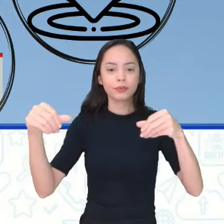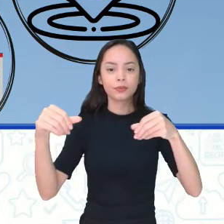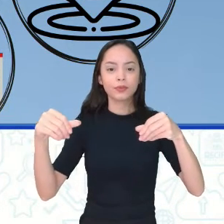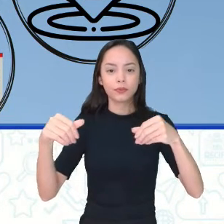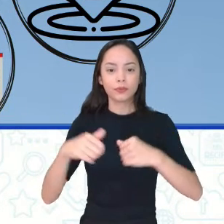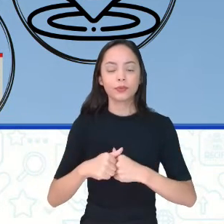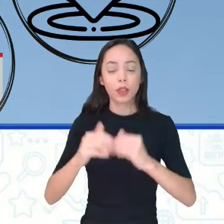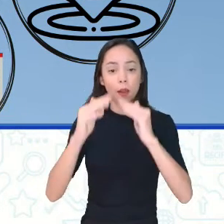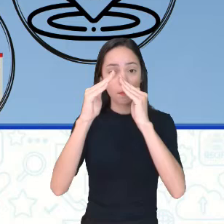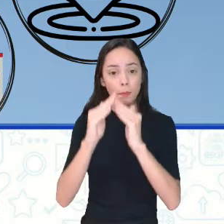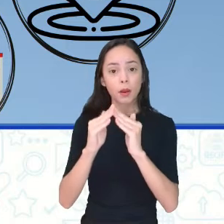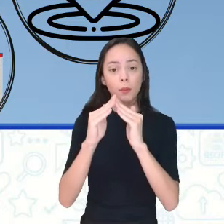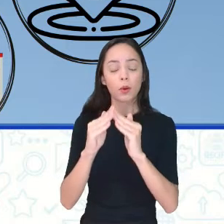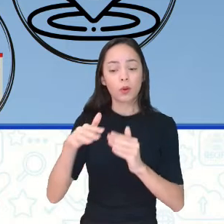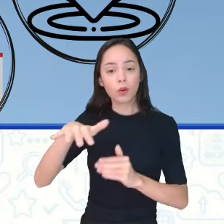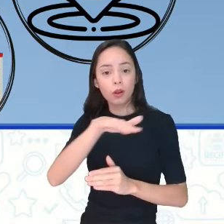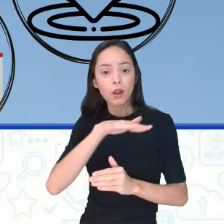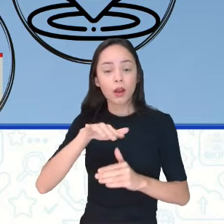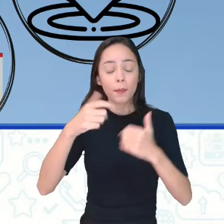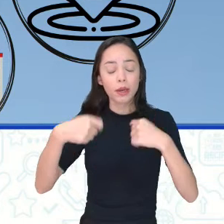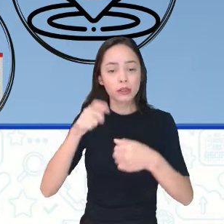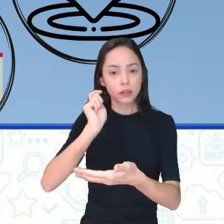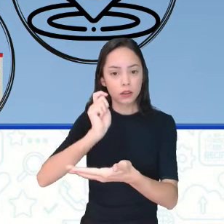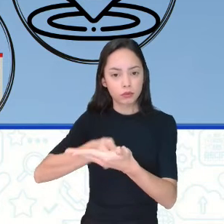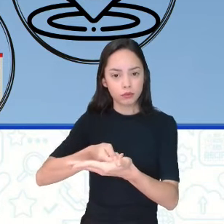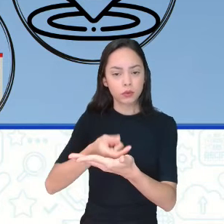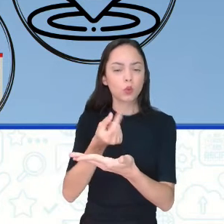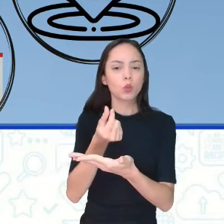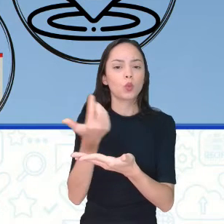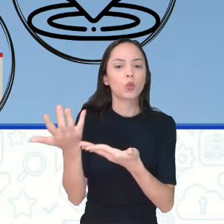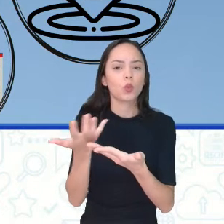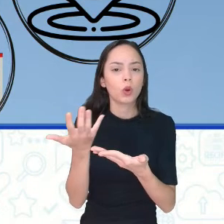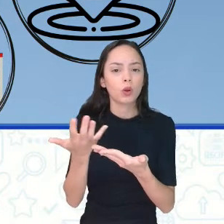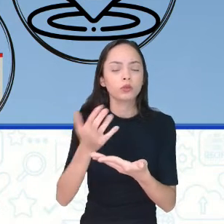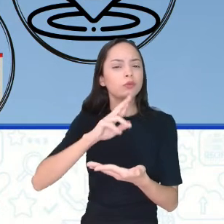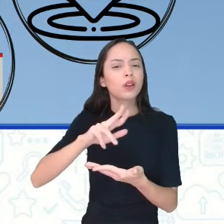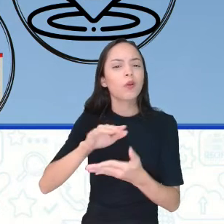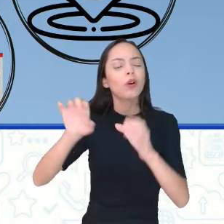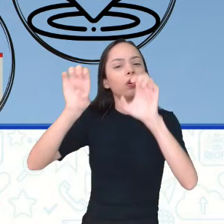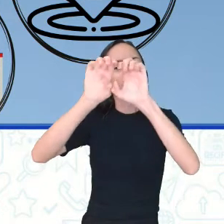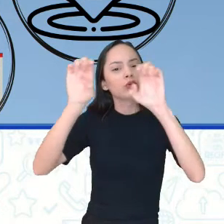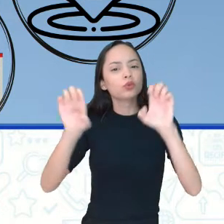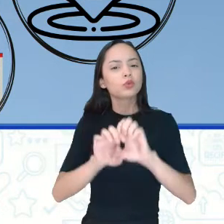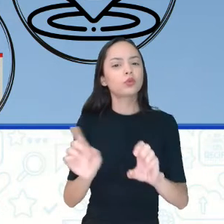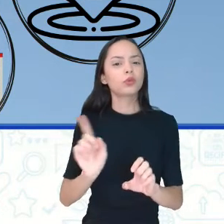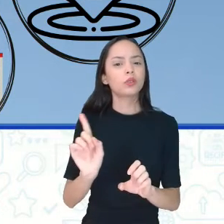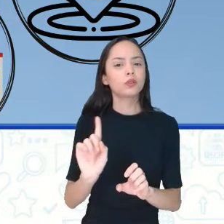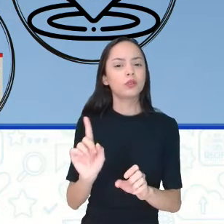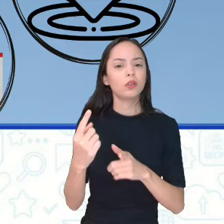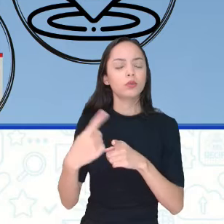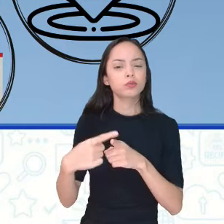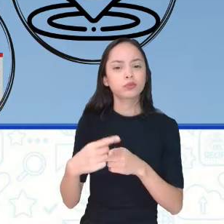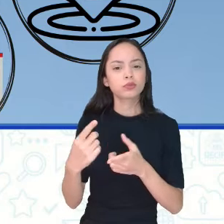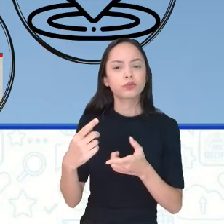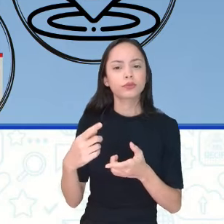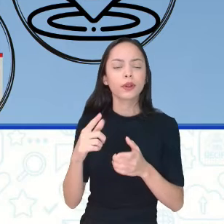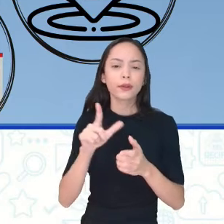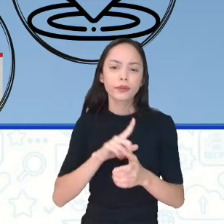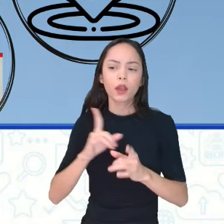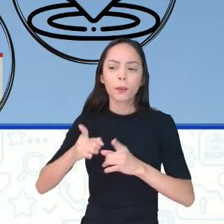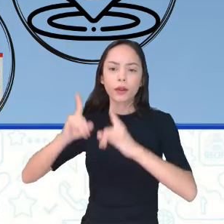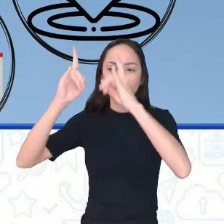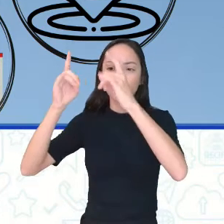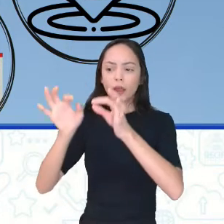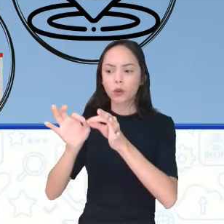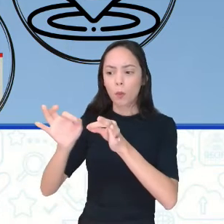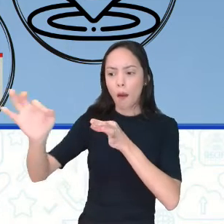que desembolsar um valor ali. E eu não estou falando nem da estrutura, né? Porque você vai ver um apartamento maior, um apartamento menor, tudo